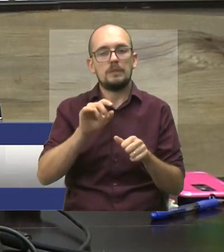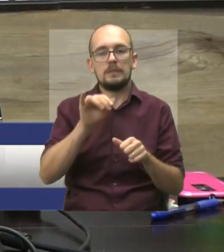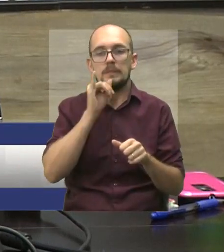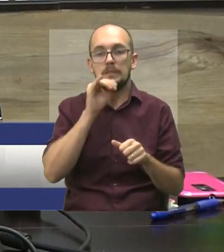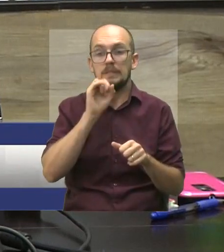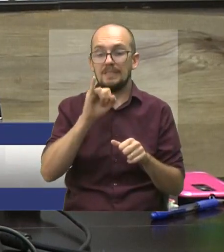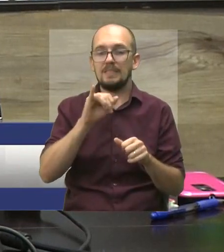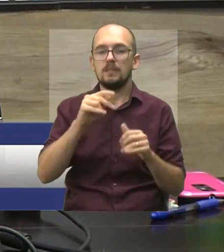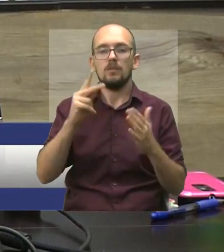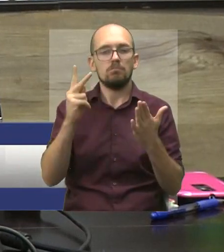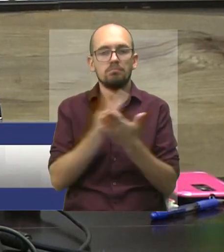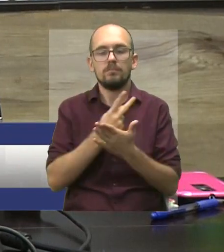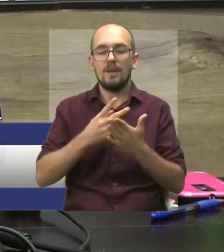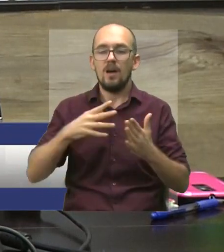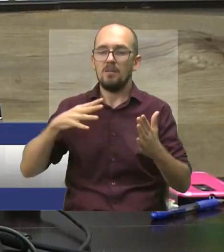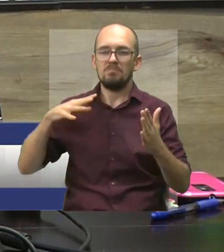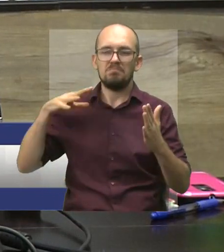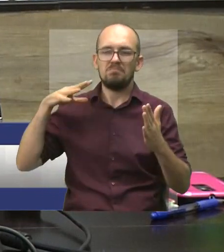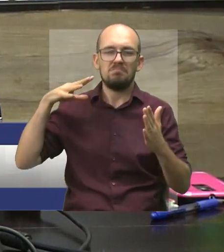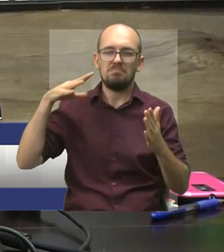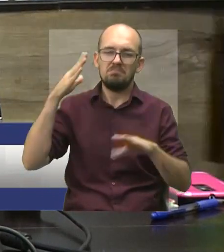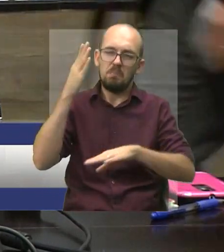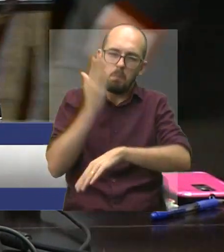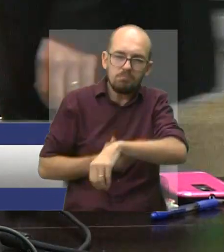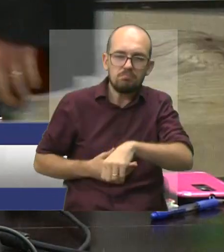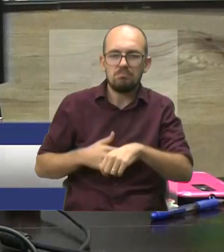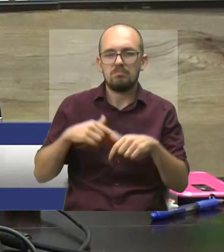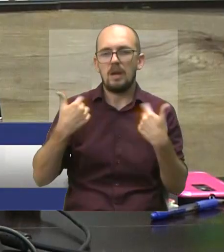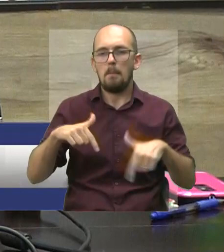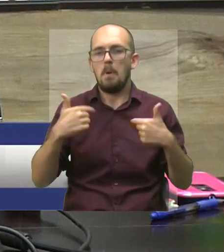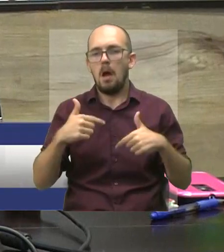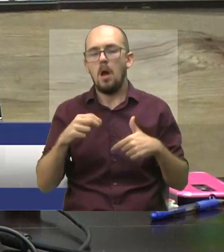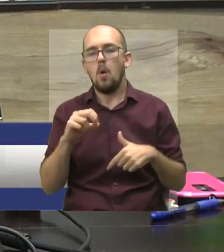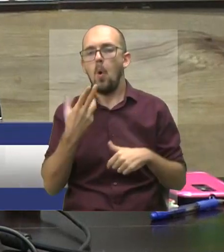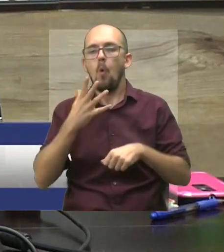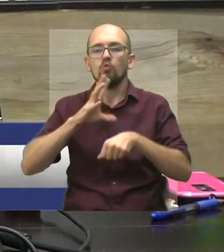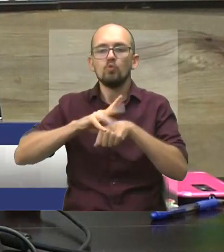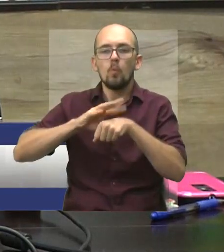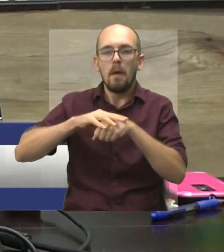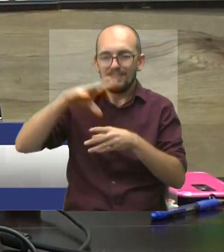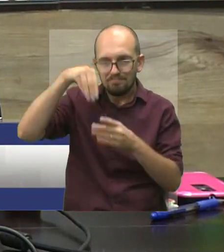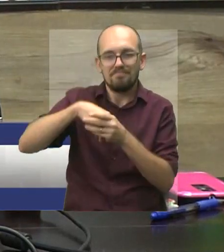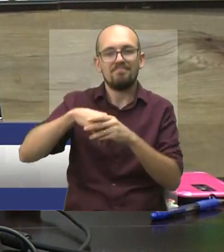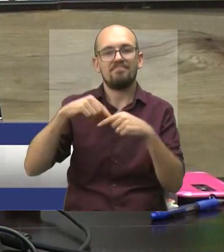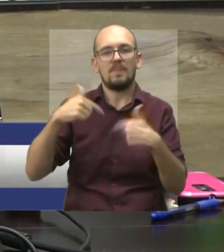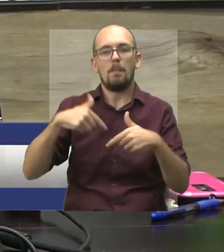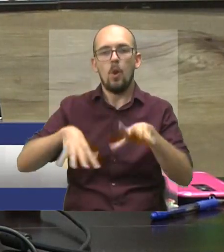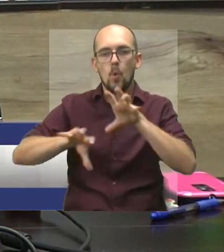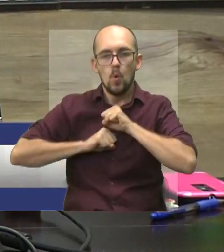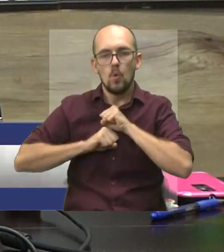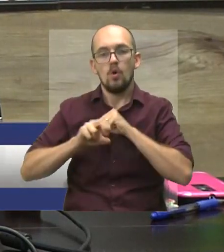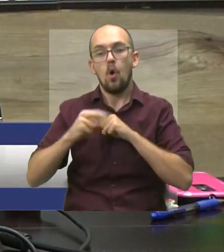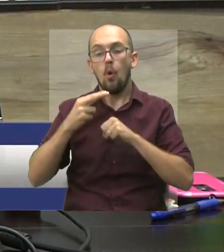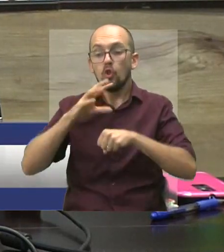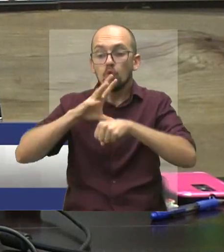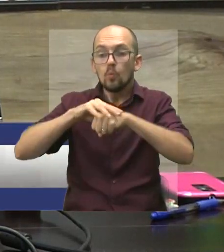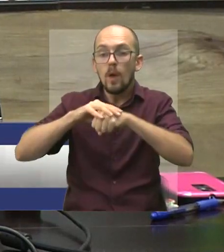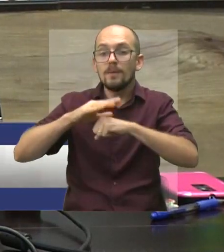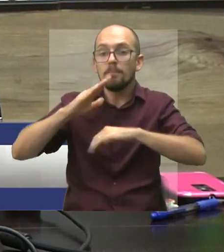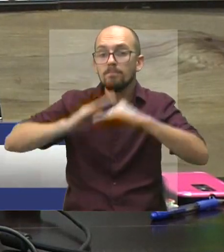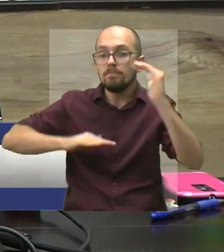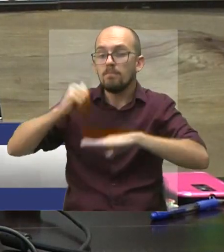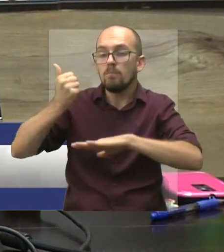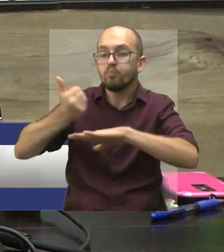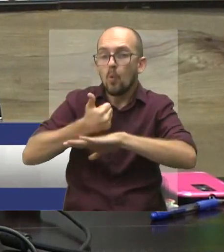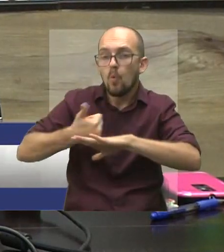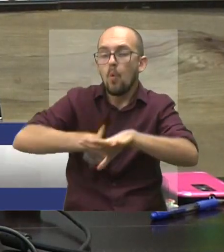de acidente de trabalho, doenças ocupacionais e as doenças profissionais. Mas